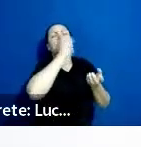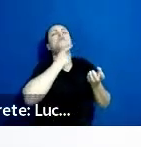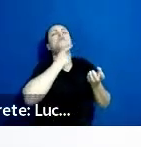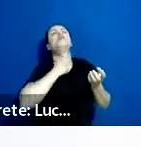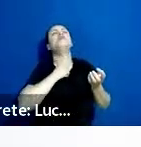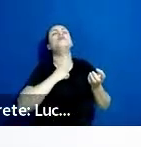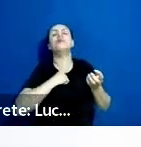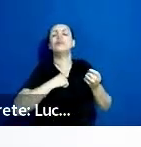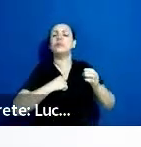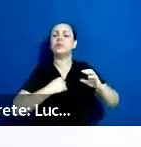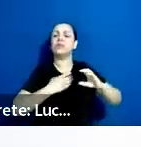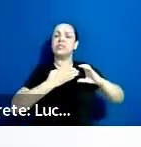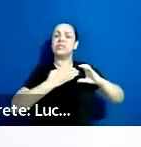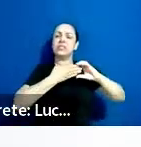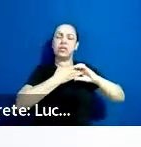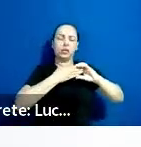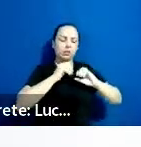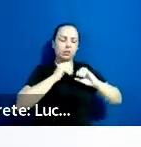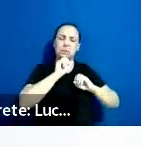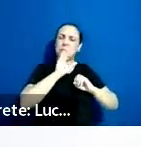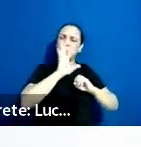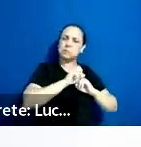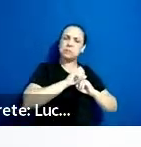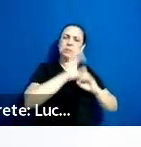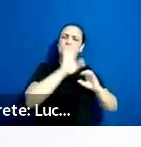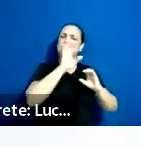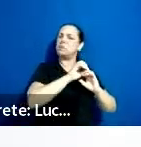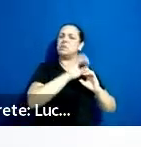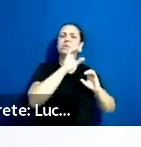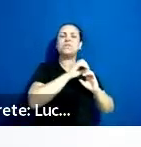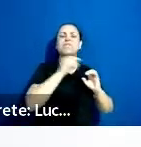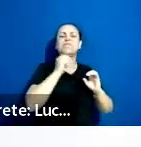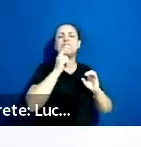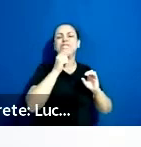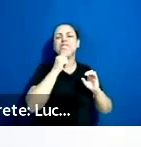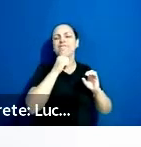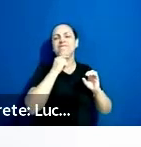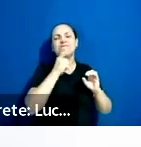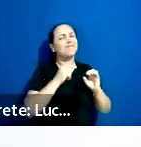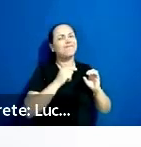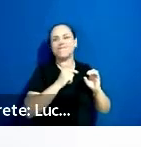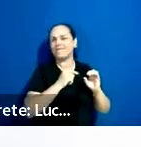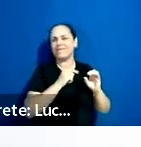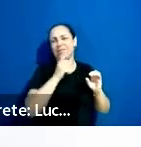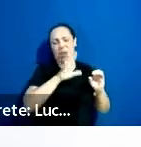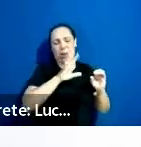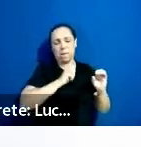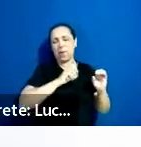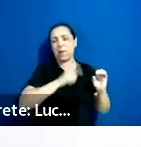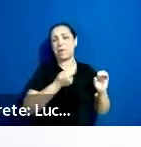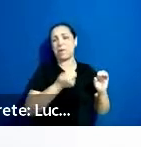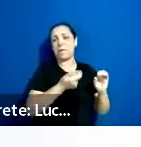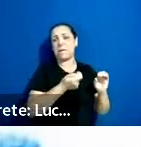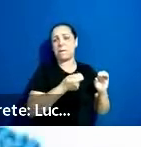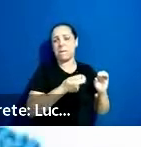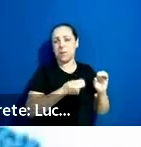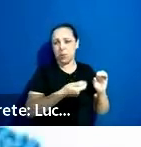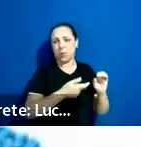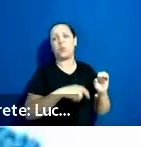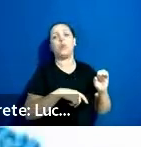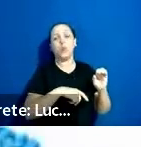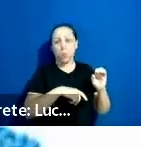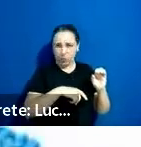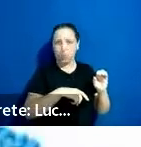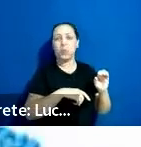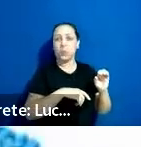entradinha, olha essa imagem que eu estou mostrando para vocês. Então, como que a gente pode ingerir uma água